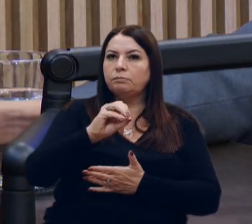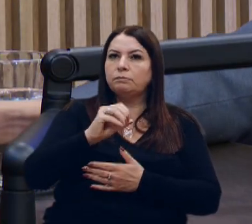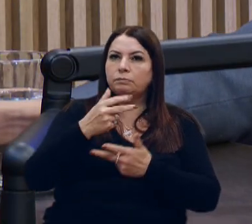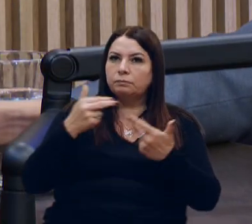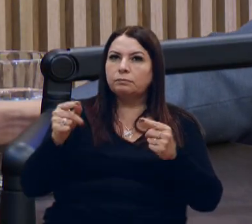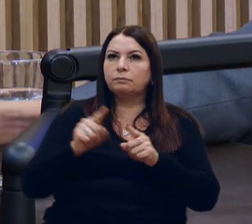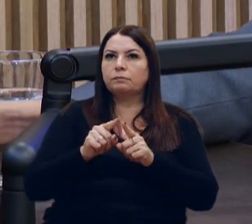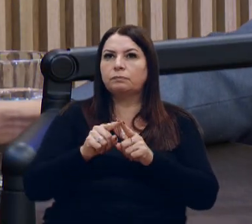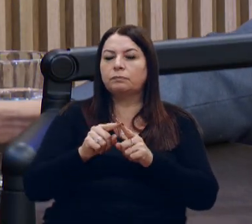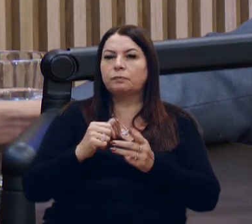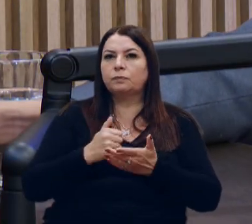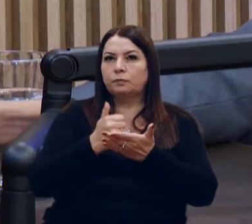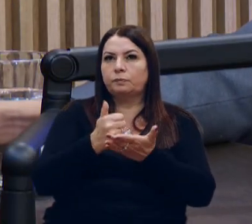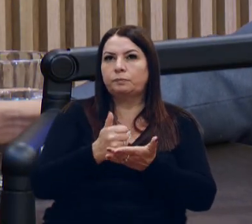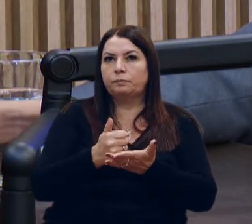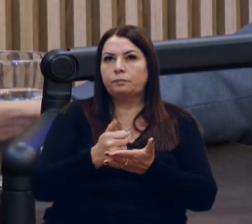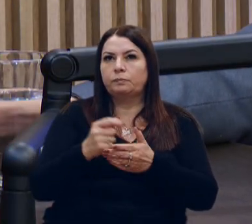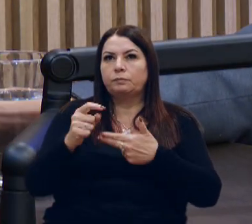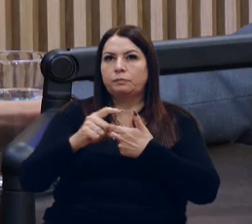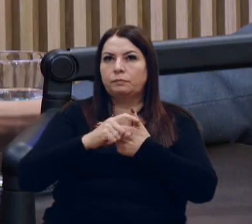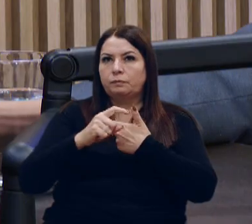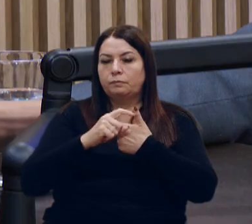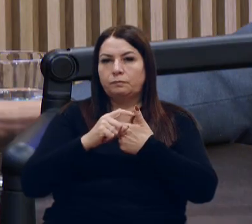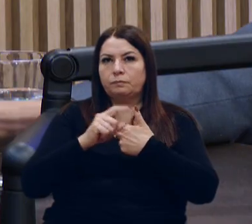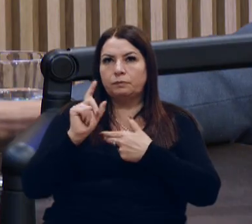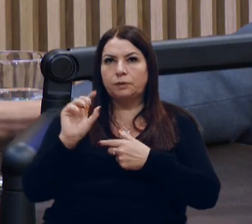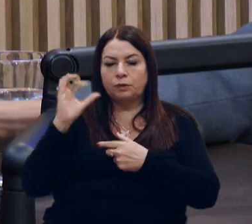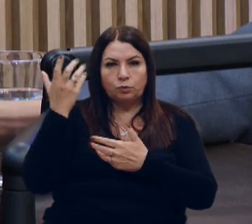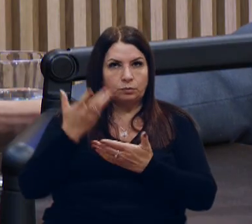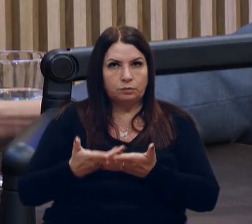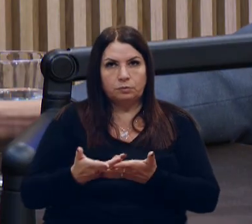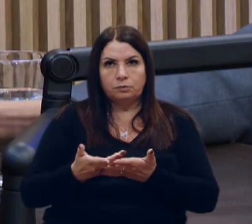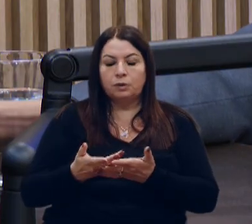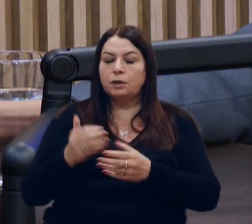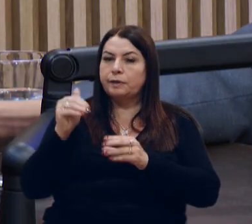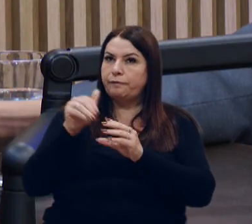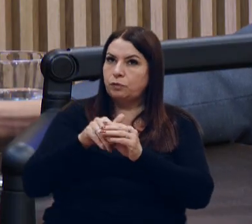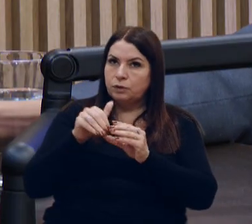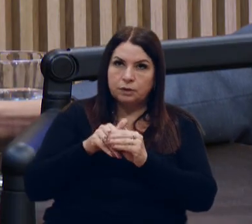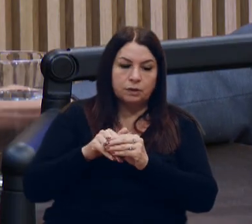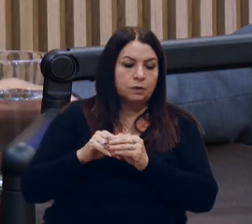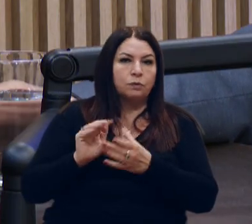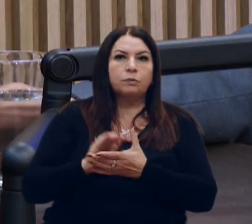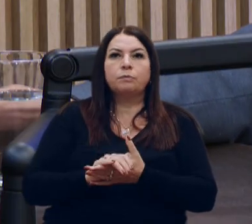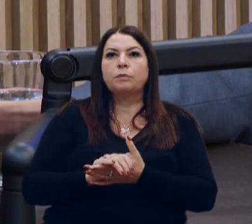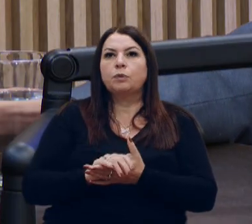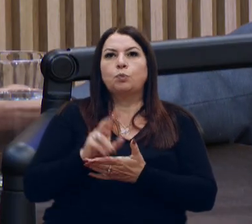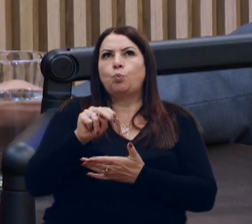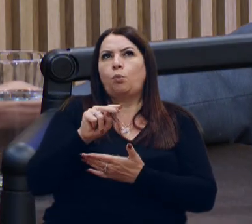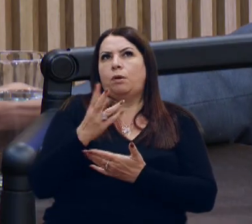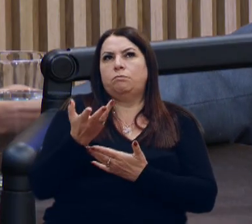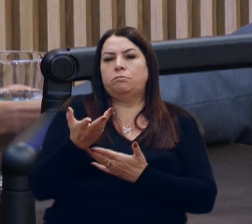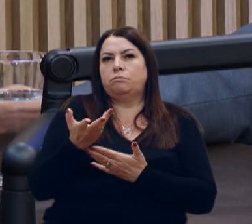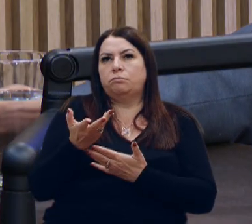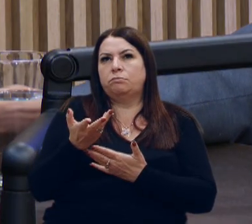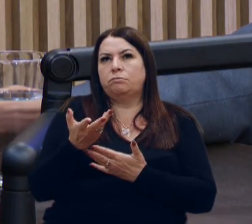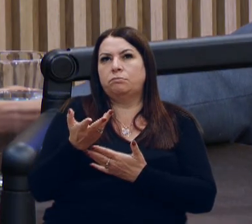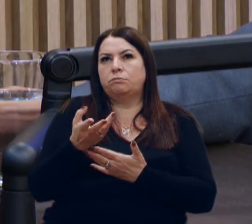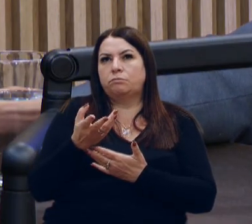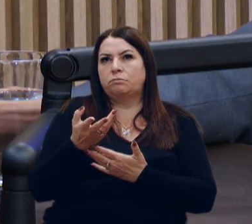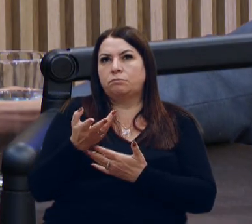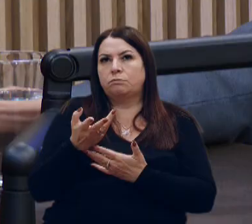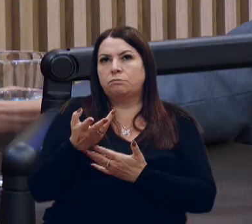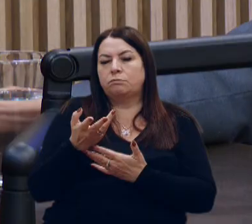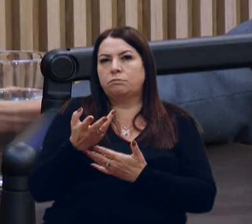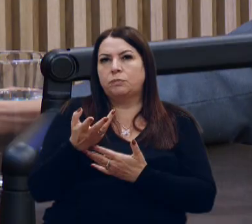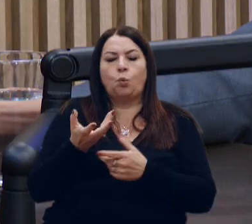situações, apoiei o Executivo nas suas decisões, nas votações e tudo mais. Nunca fui, como a gente diz,